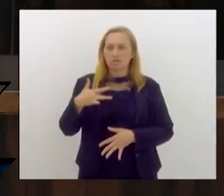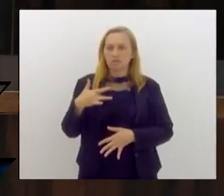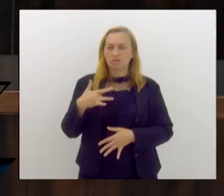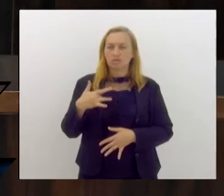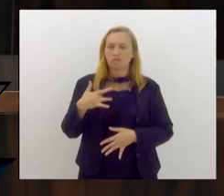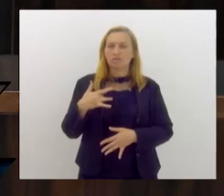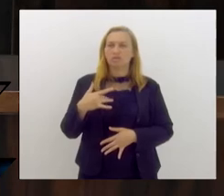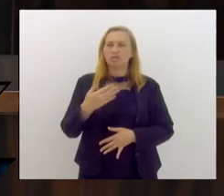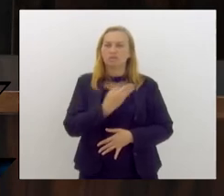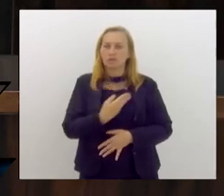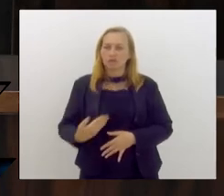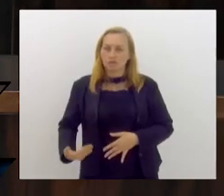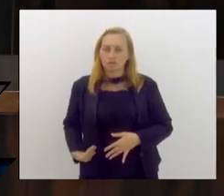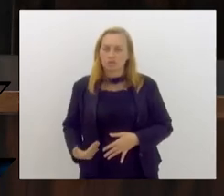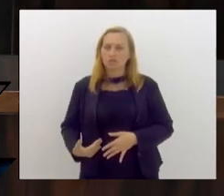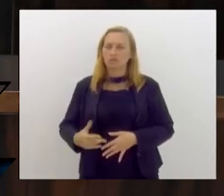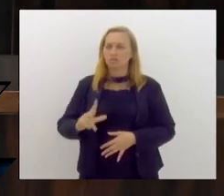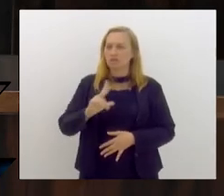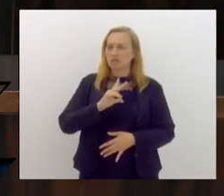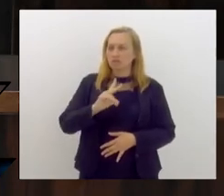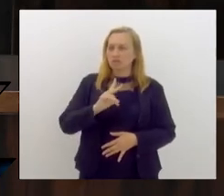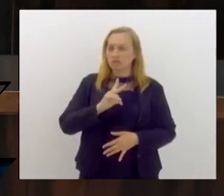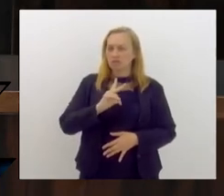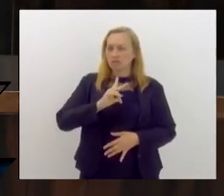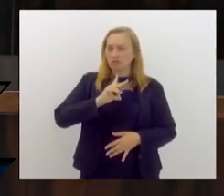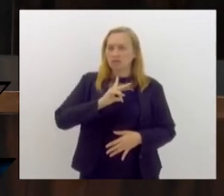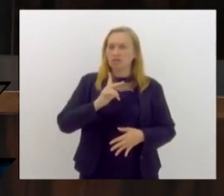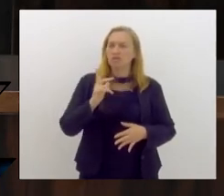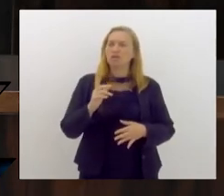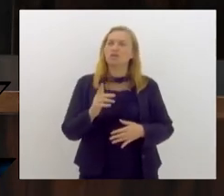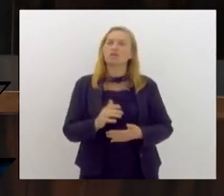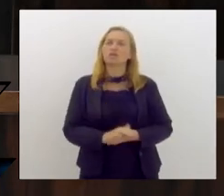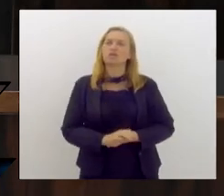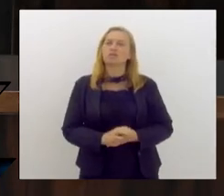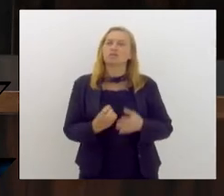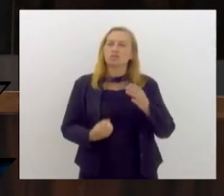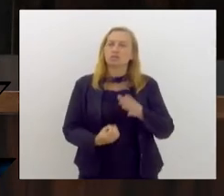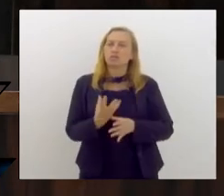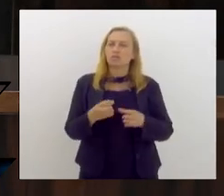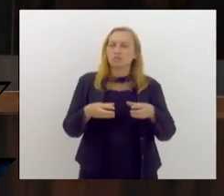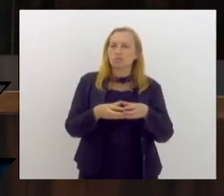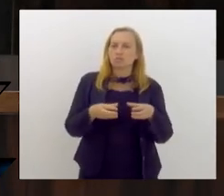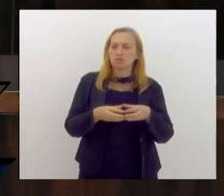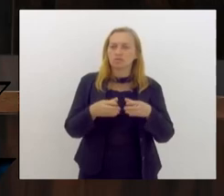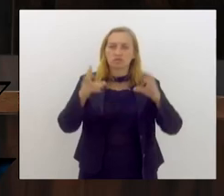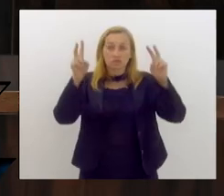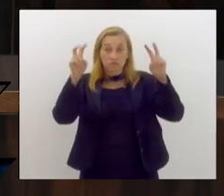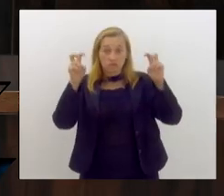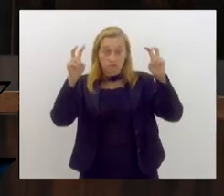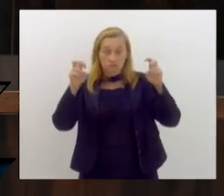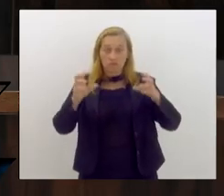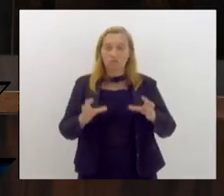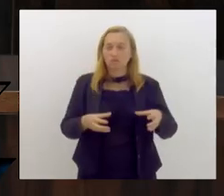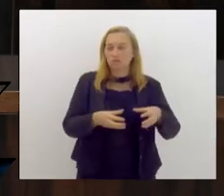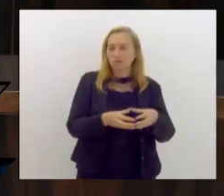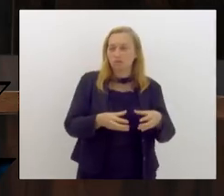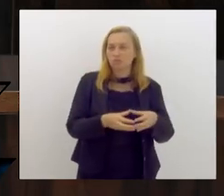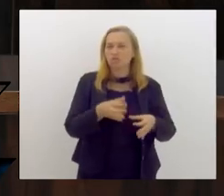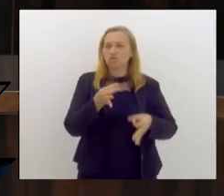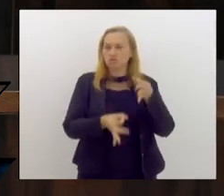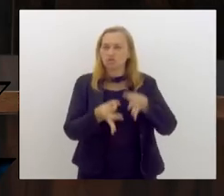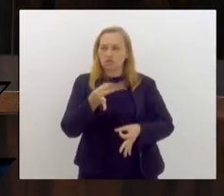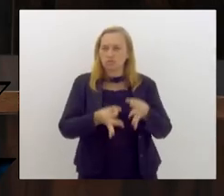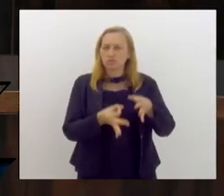privada obrigadas a constituir comissões temáticas. Parecer das comissões de Constituição